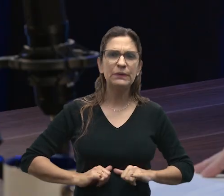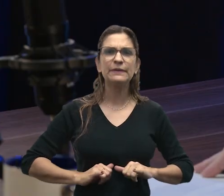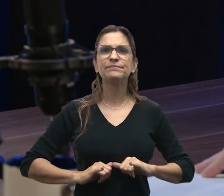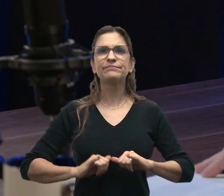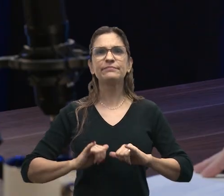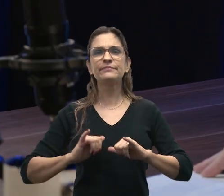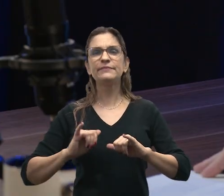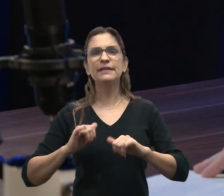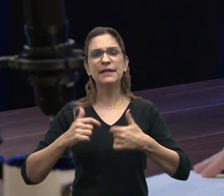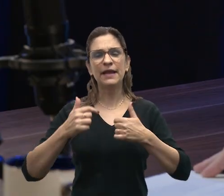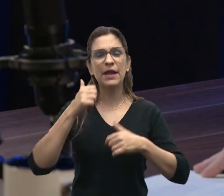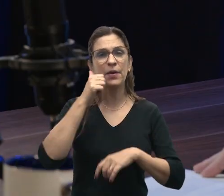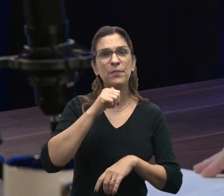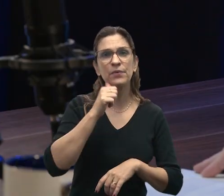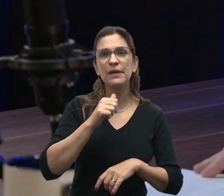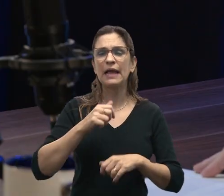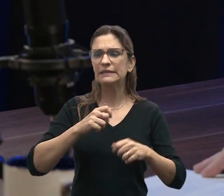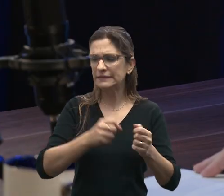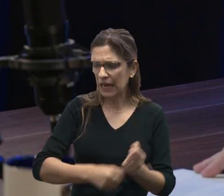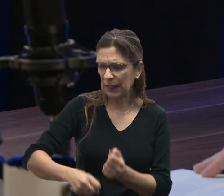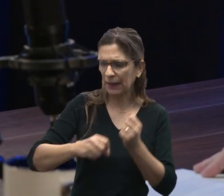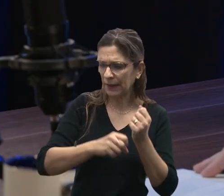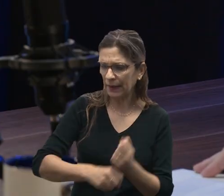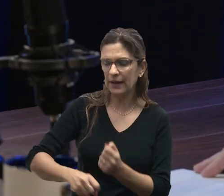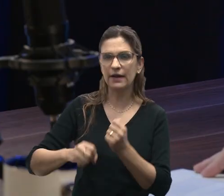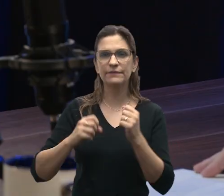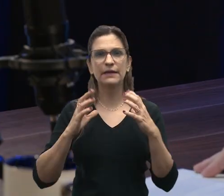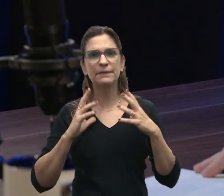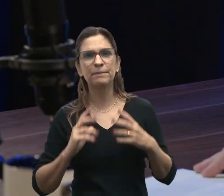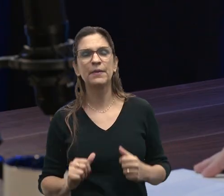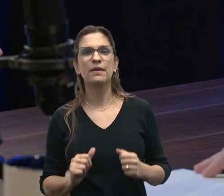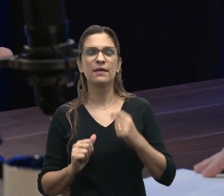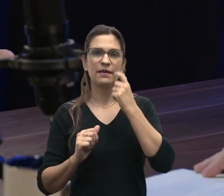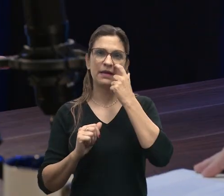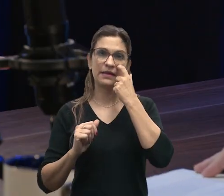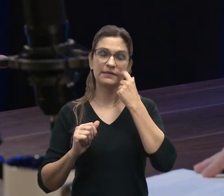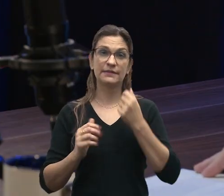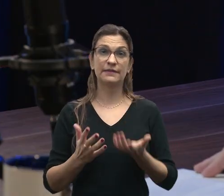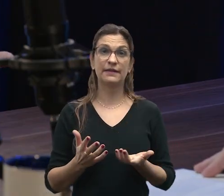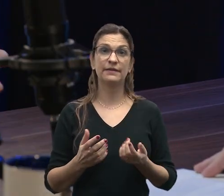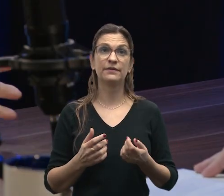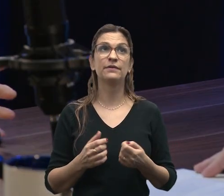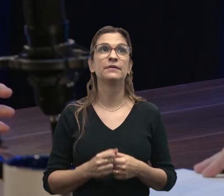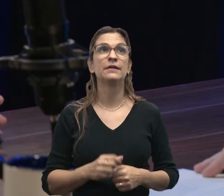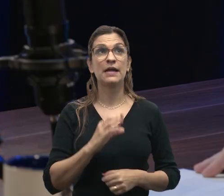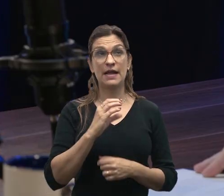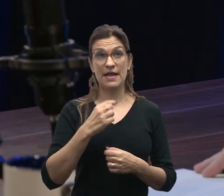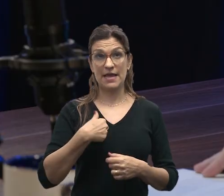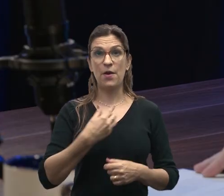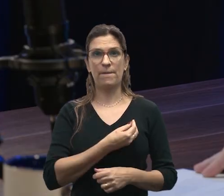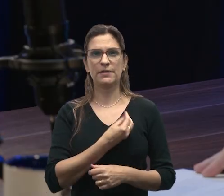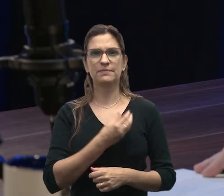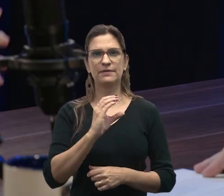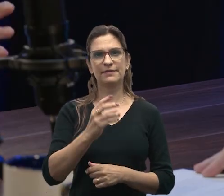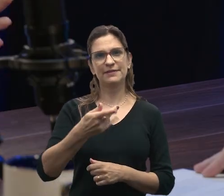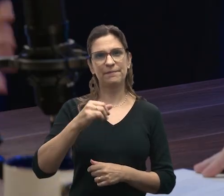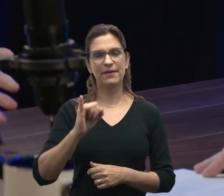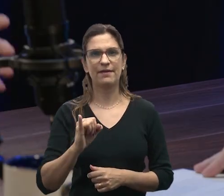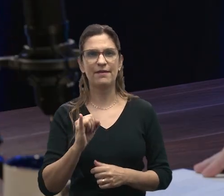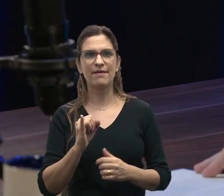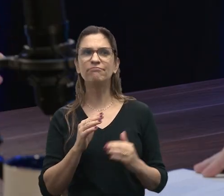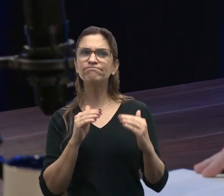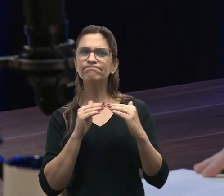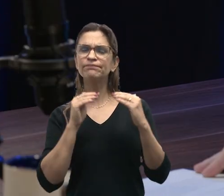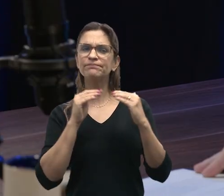empregos menos remunerados, na limpeza, enfim. E aí, a gente tem que estar na CPI, como eu estou, ligada nisso. Ó, eu